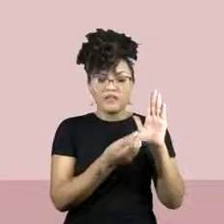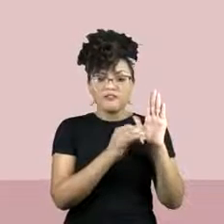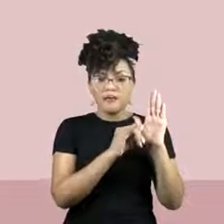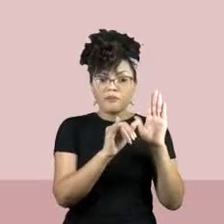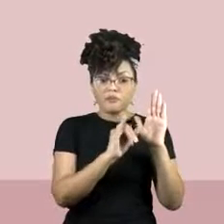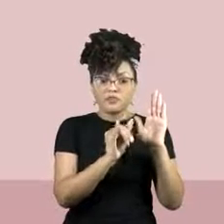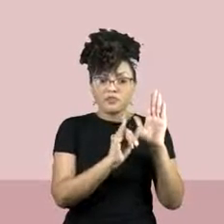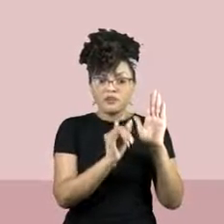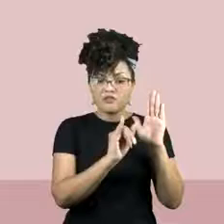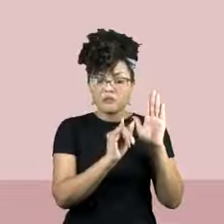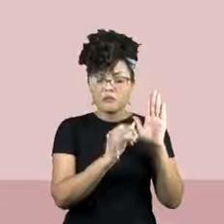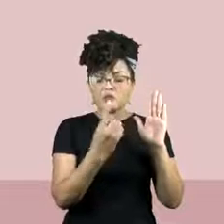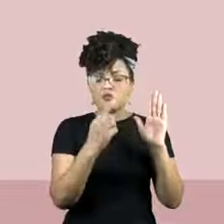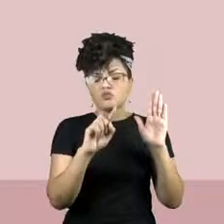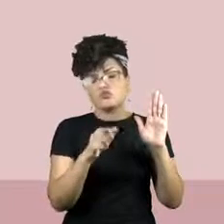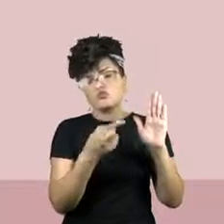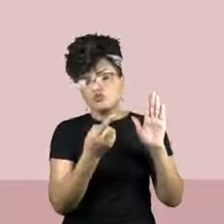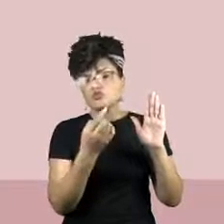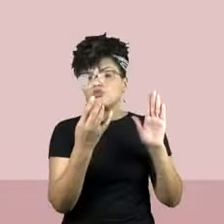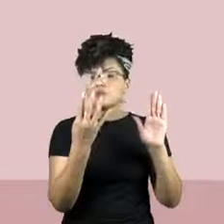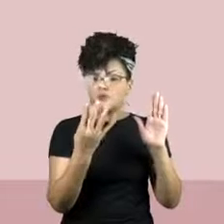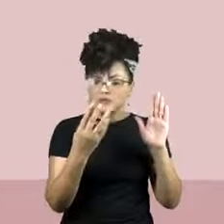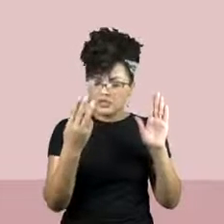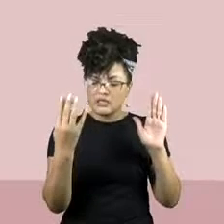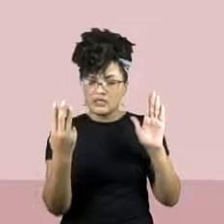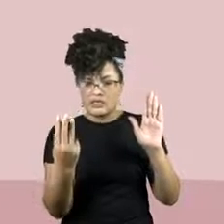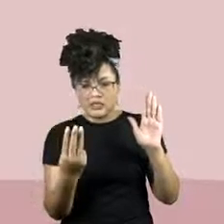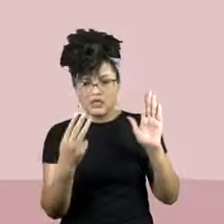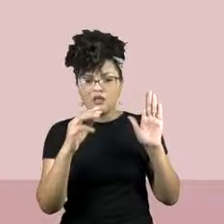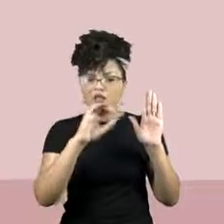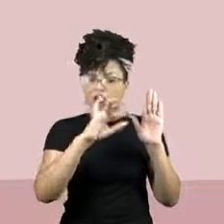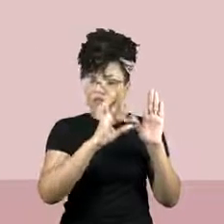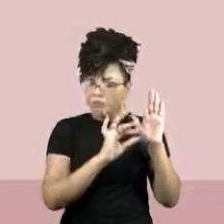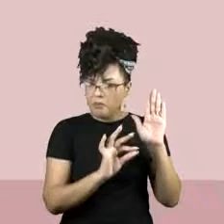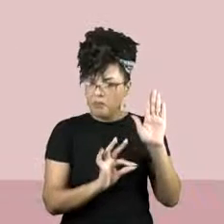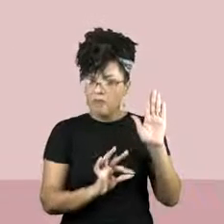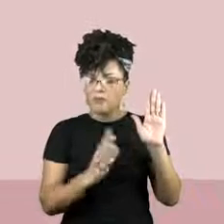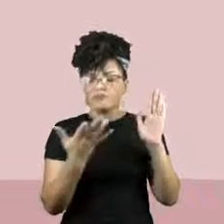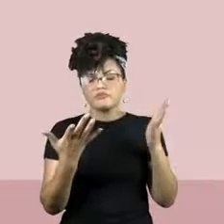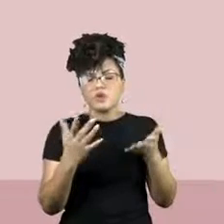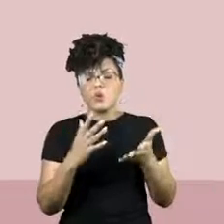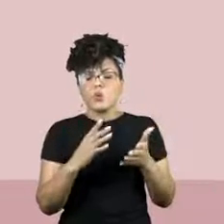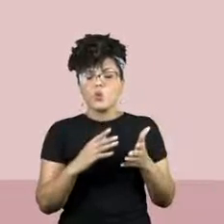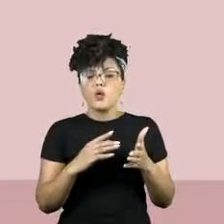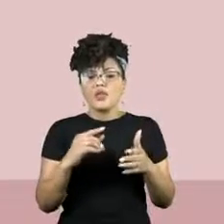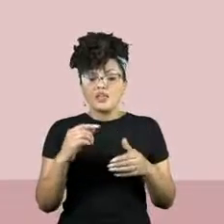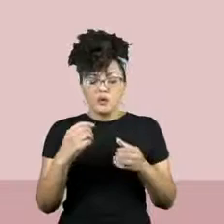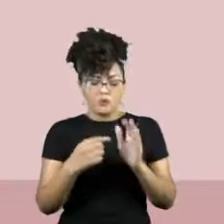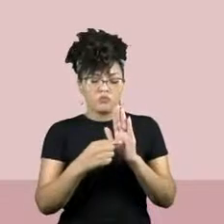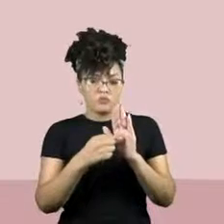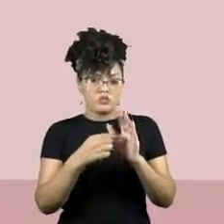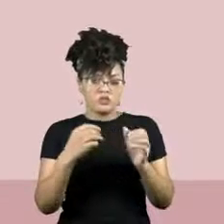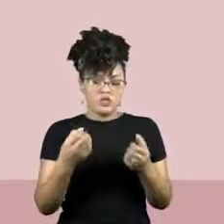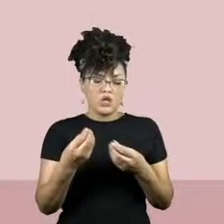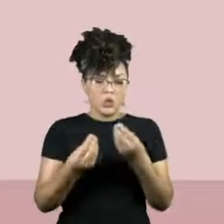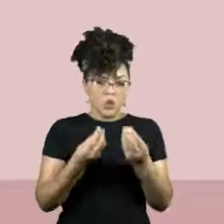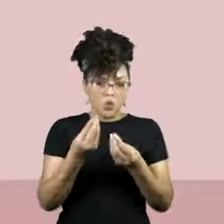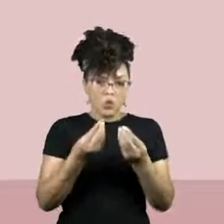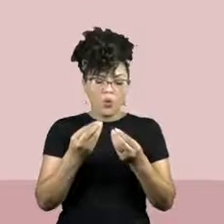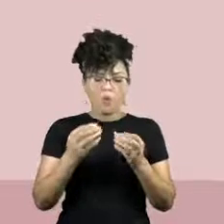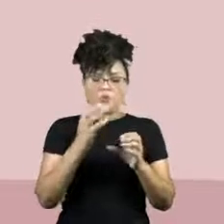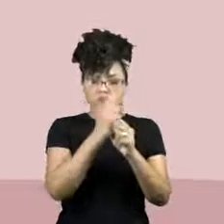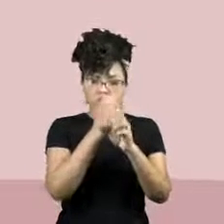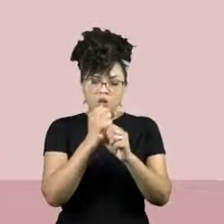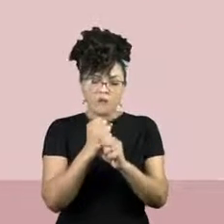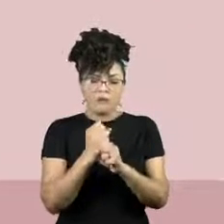situação onde previamente eu sabia que a superfície mais ou menos ia dar numa situação dessa, então eu já preparei aqui o cálculo manual dessa maneira, tá? Na prática, você não sabe.